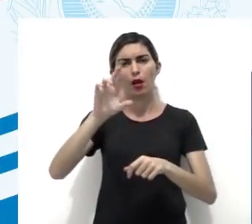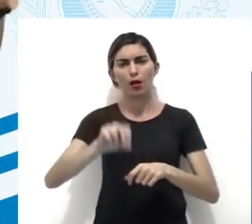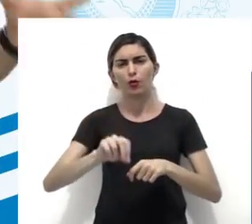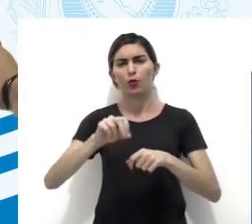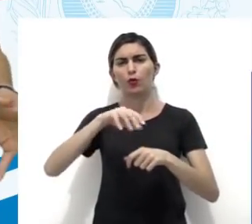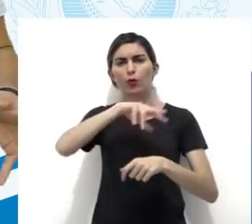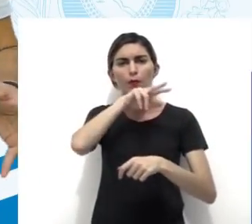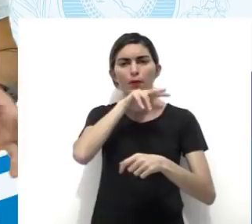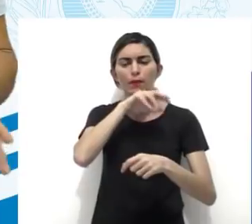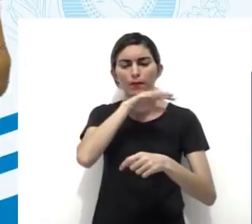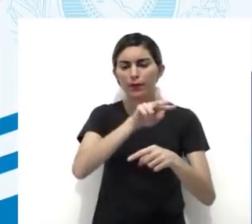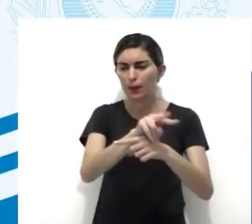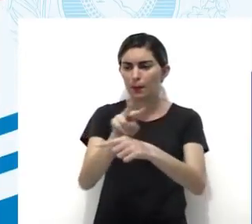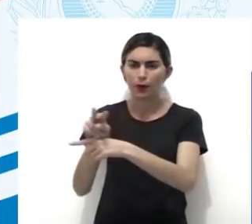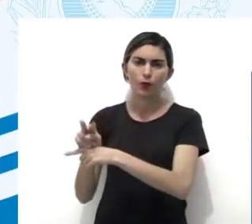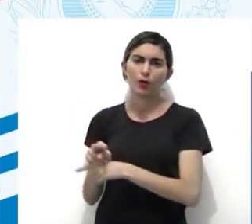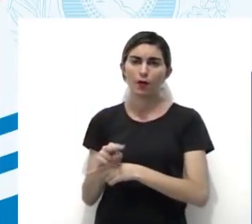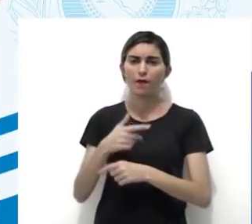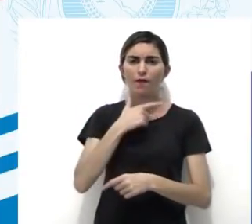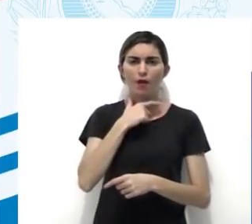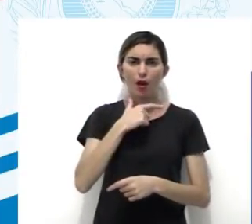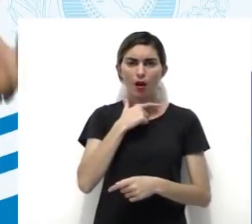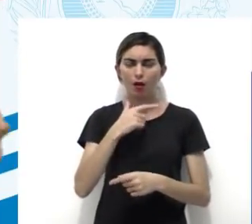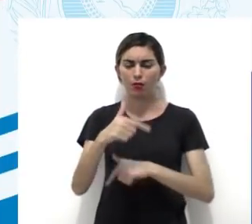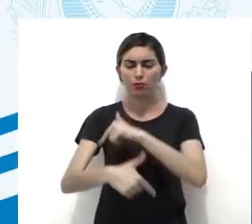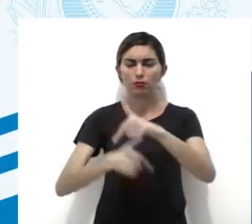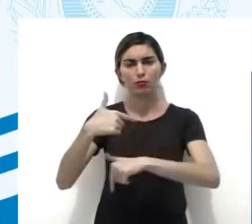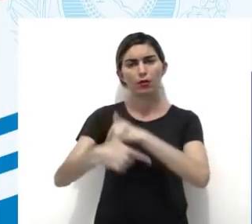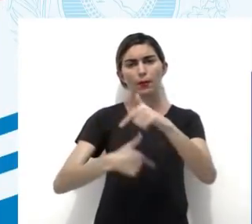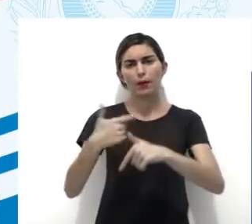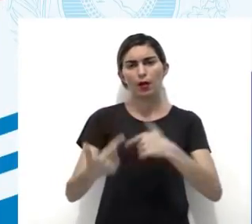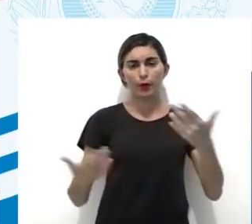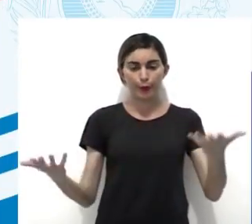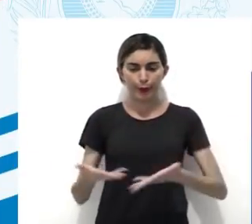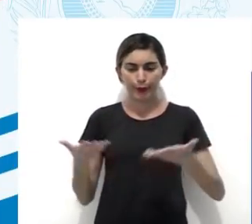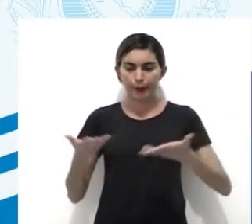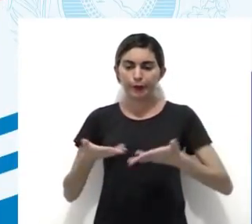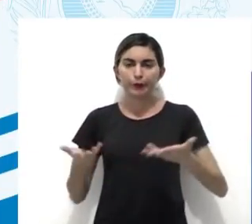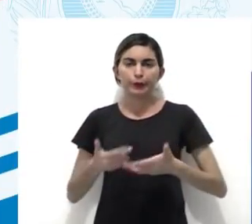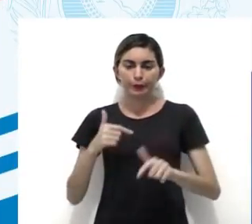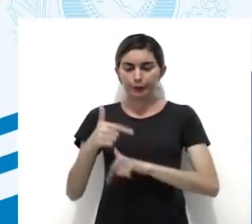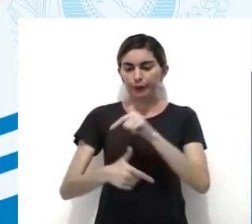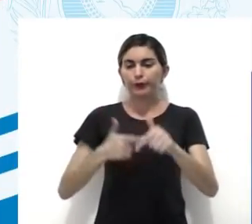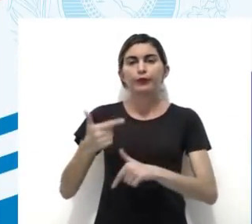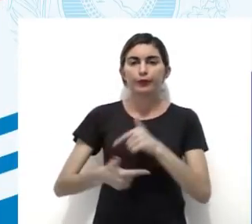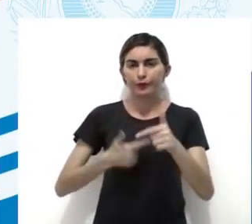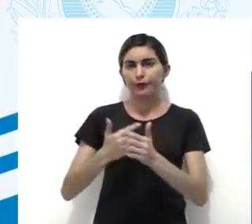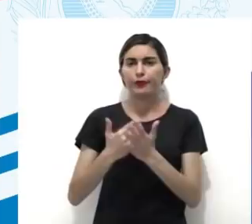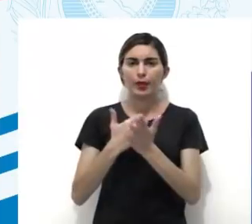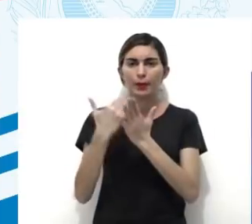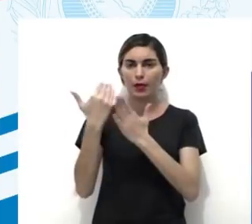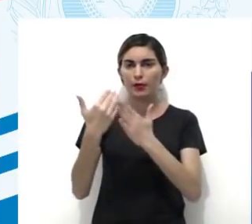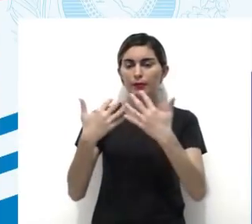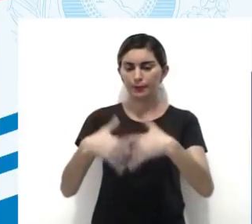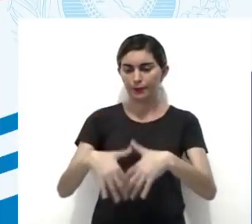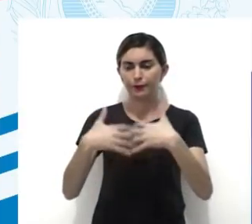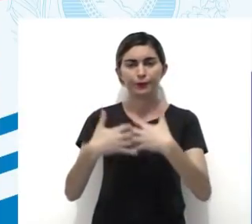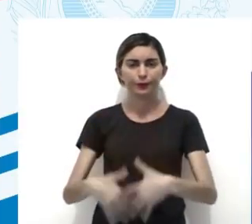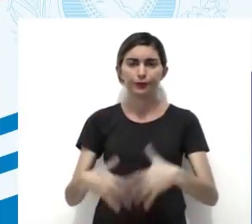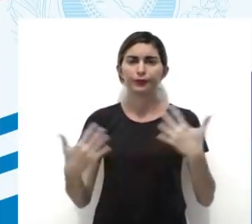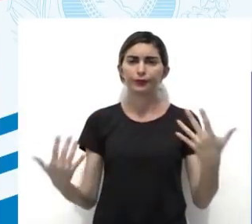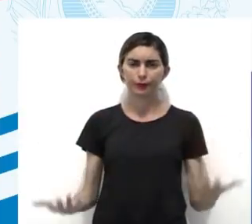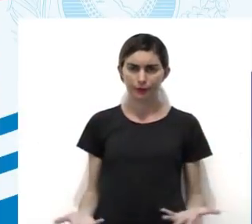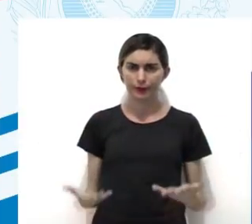né? As vagas que estavam destinadas ao trabalho, agora esse trabalho de forma mais mecanizada, de